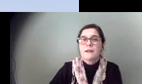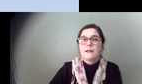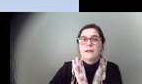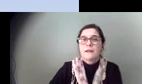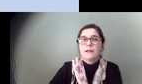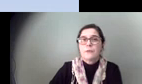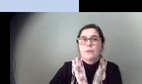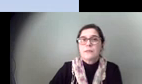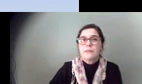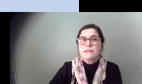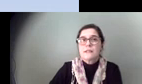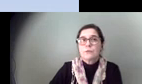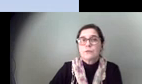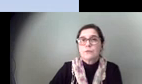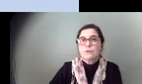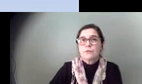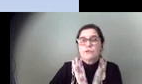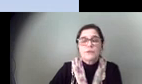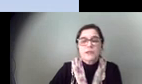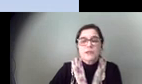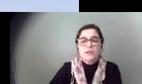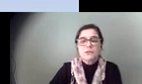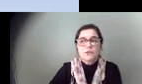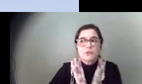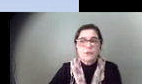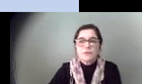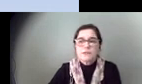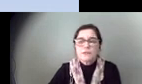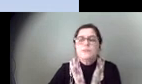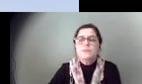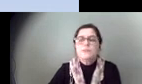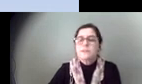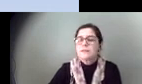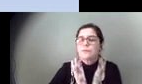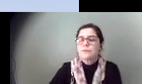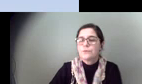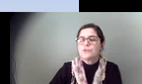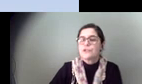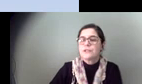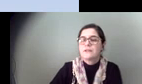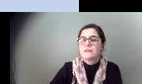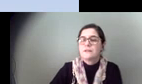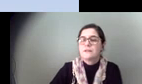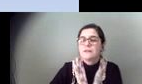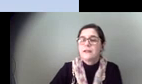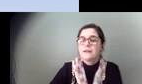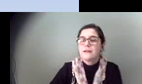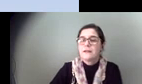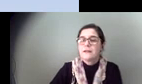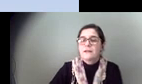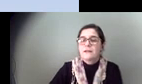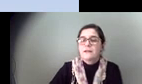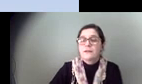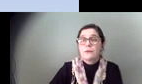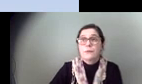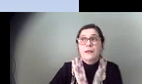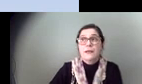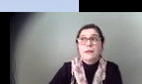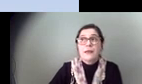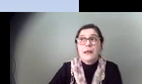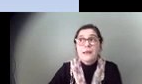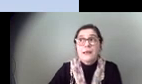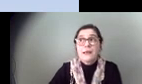né, pode estar muito diferente do que os alunos estão precisando hoje, né?